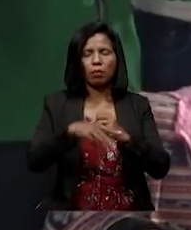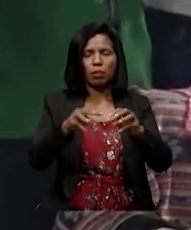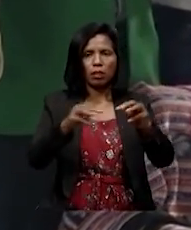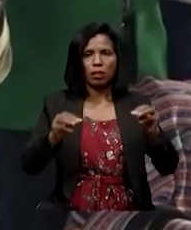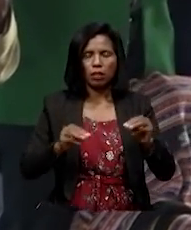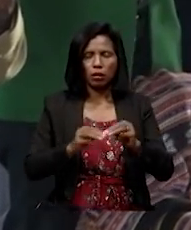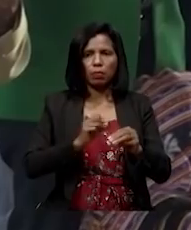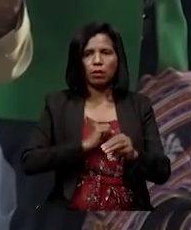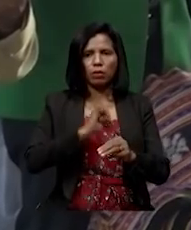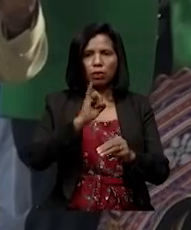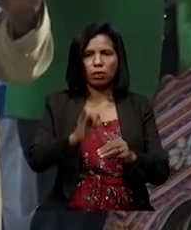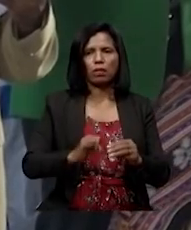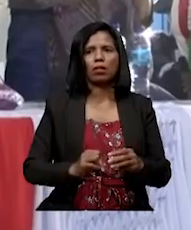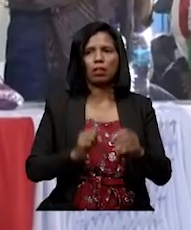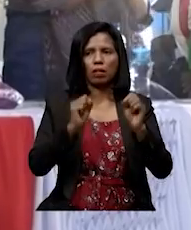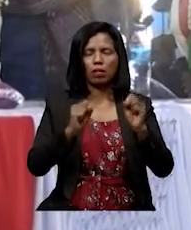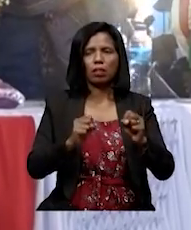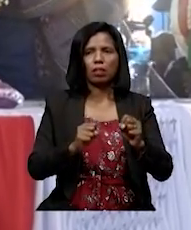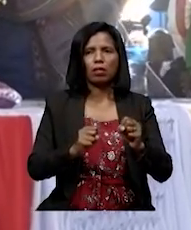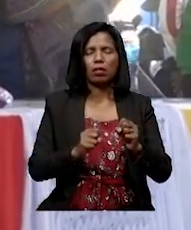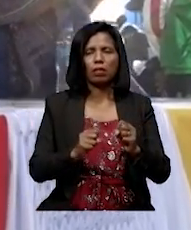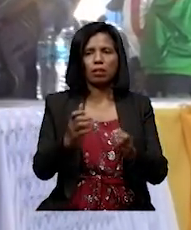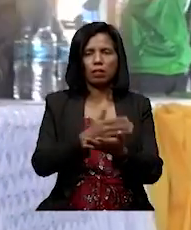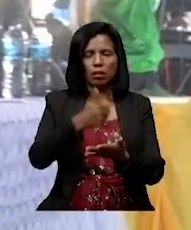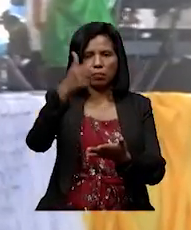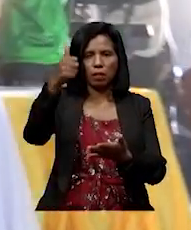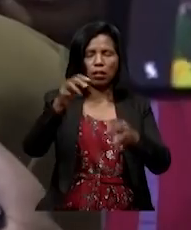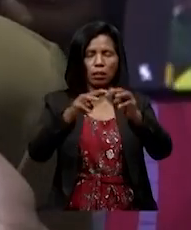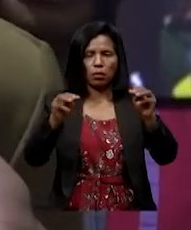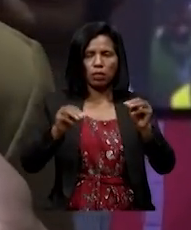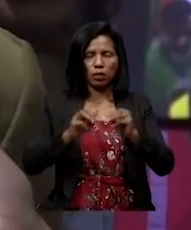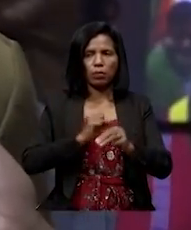Amaral, garante Partido Kuntu Semanan Absoluta em Município Cova Lima.